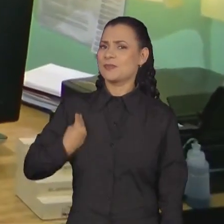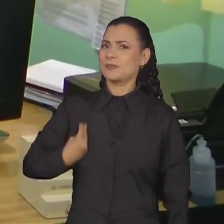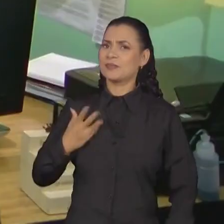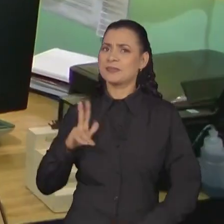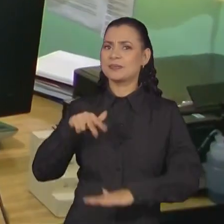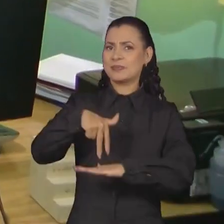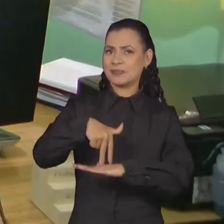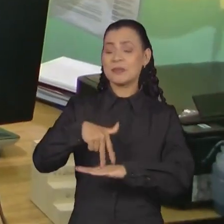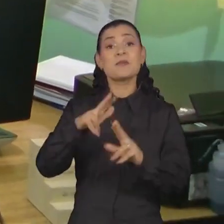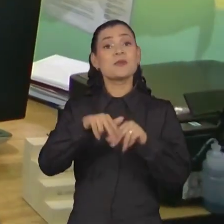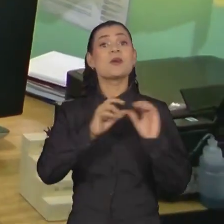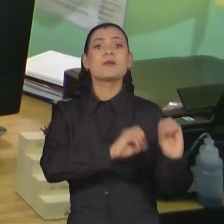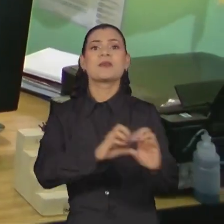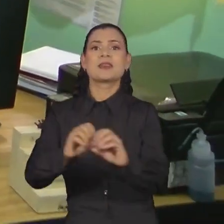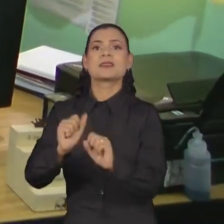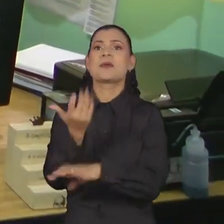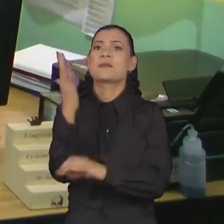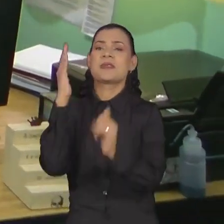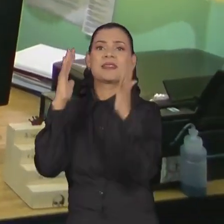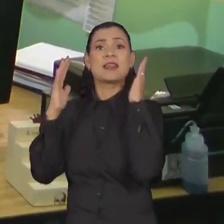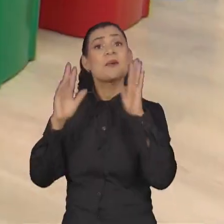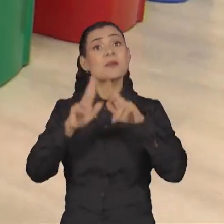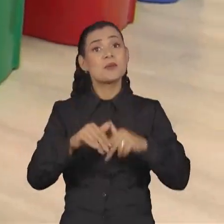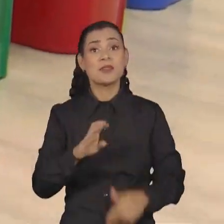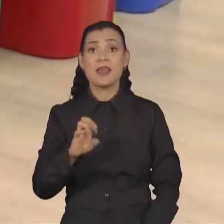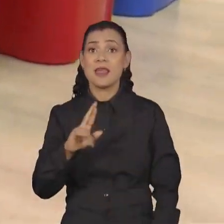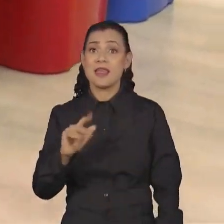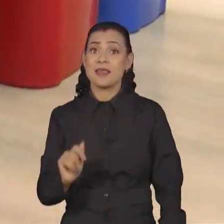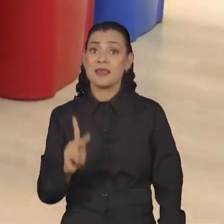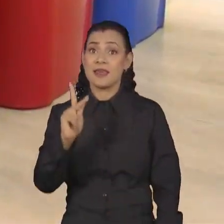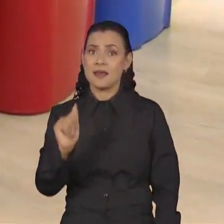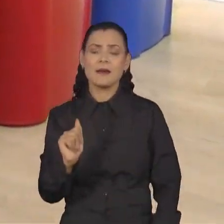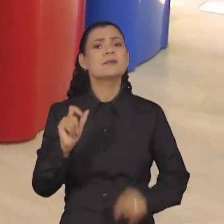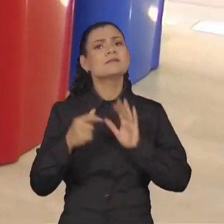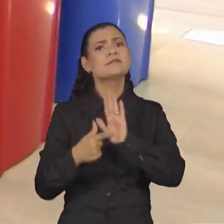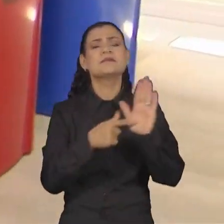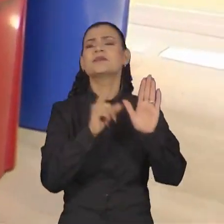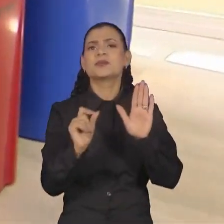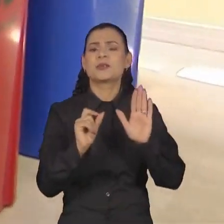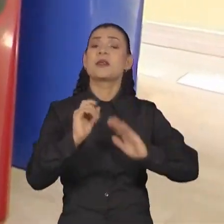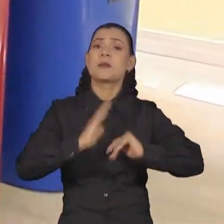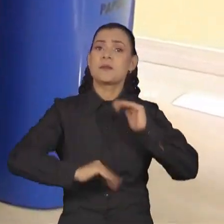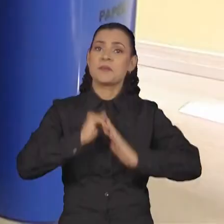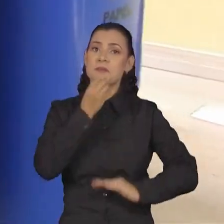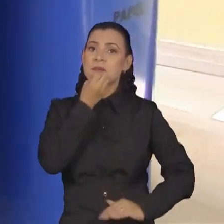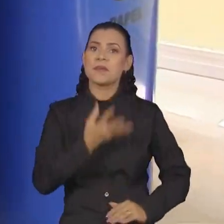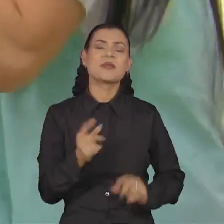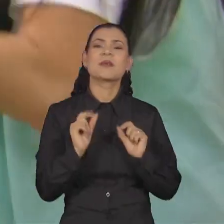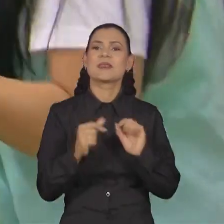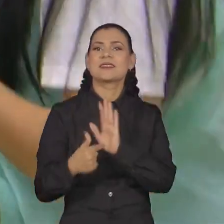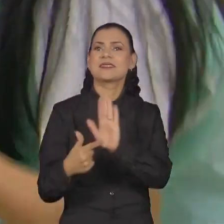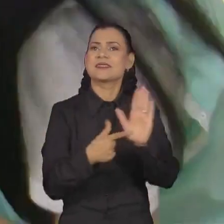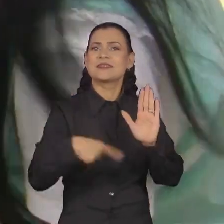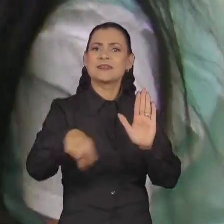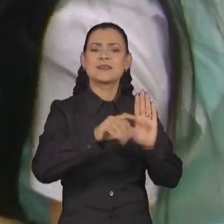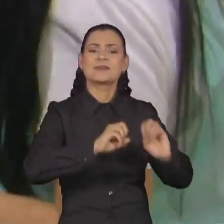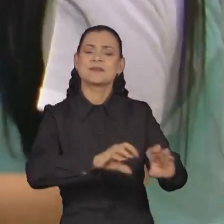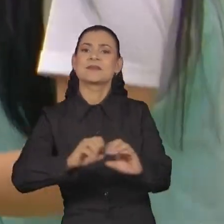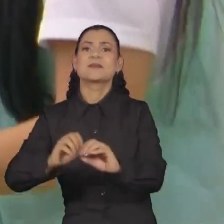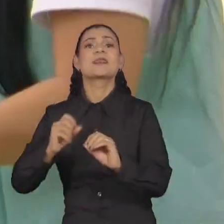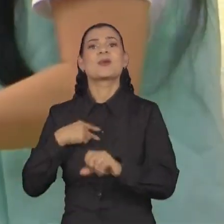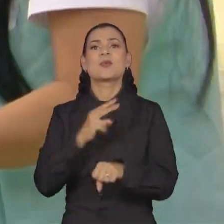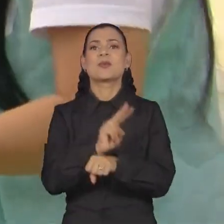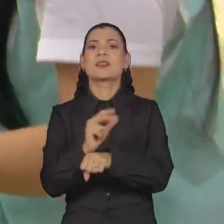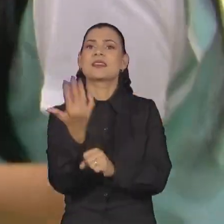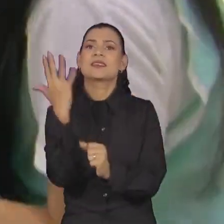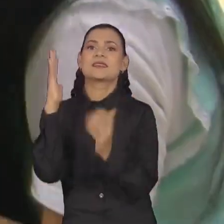projeto belíssimo de educação ambiental. A Érica Mayumi mostra aqui no Boas Práticas como acontece o Cuidando do Mundo da